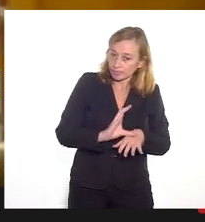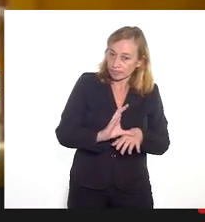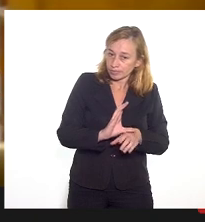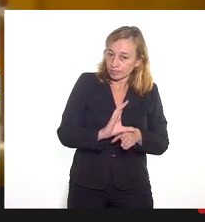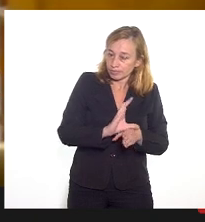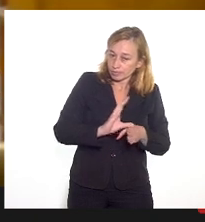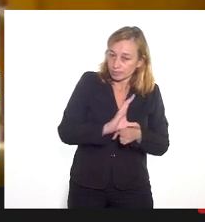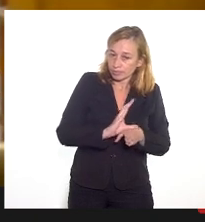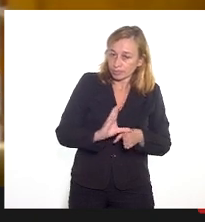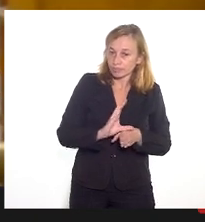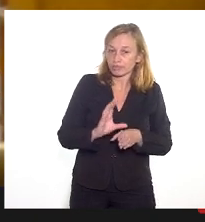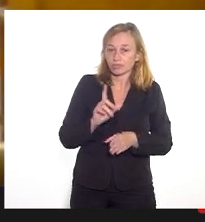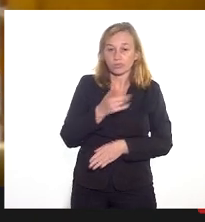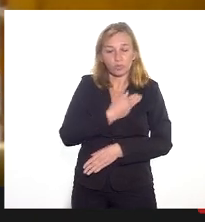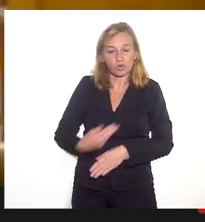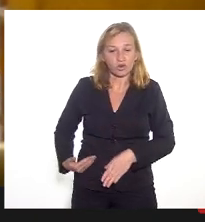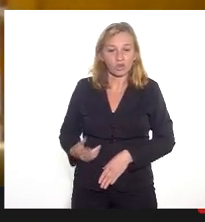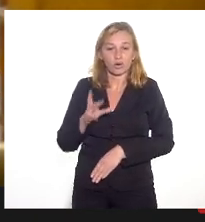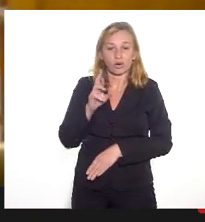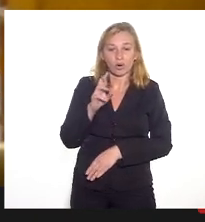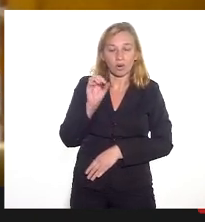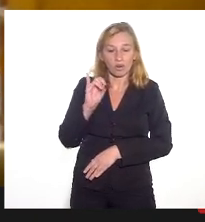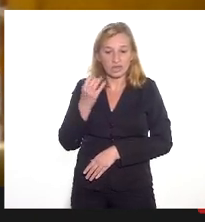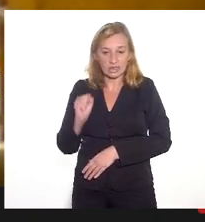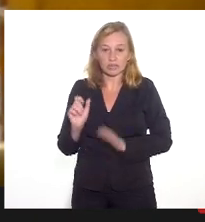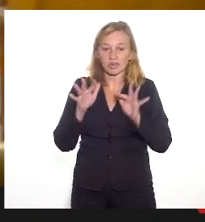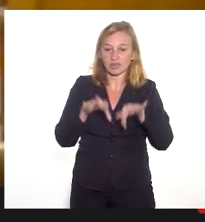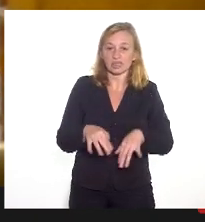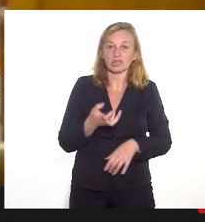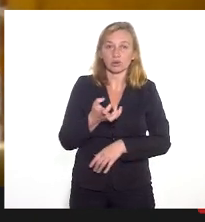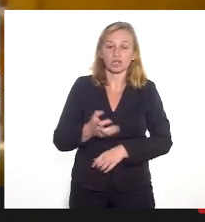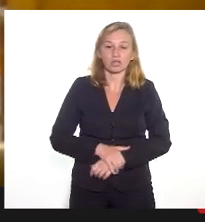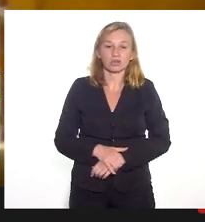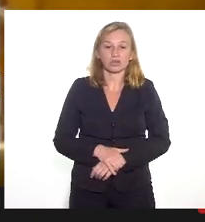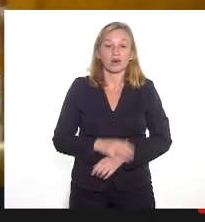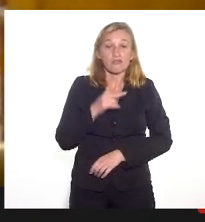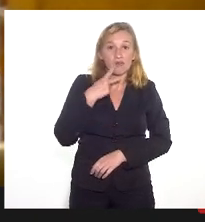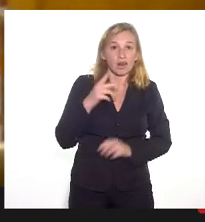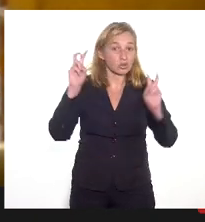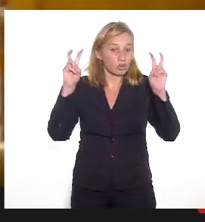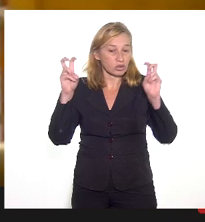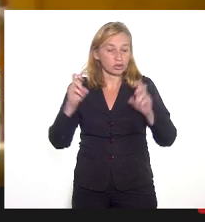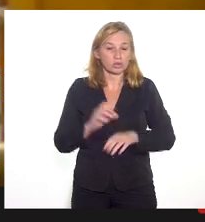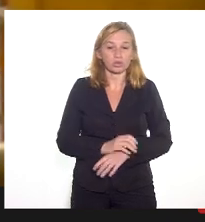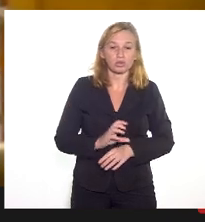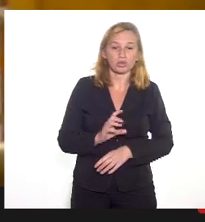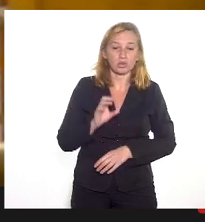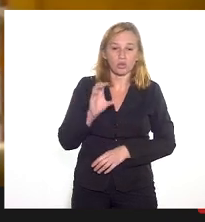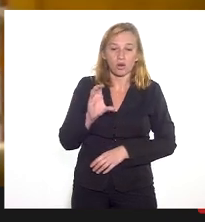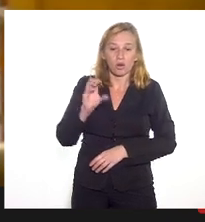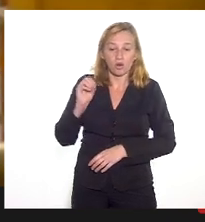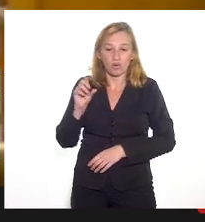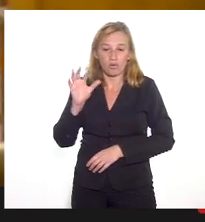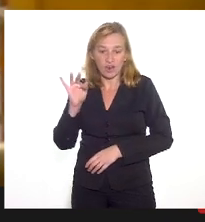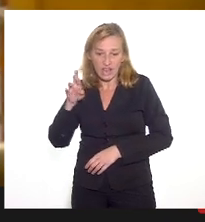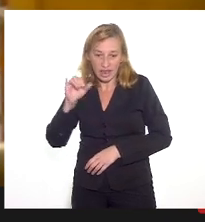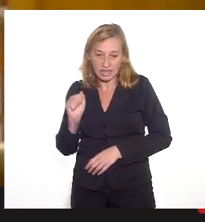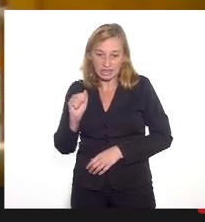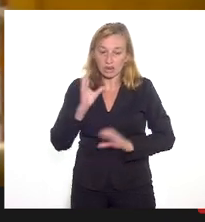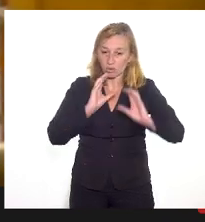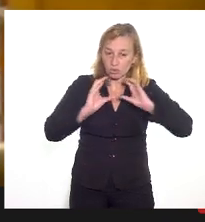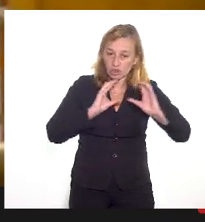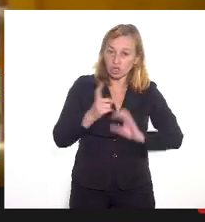né? Bom, para concluir, eu queria falar da questão da conferência de comunicação, né? Nós,